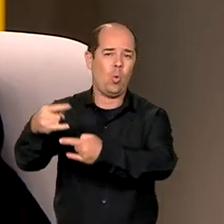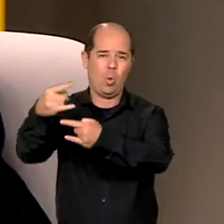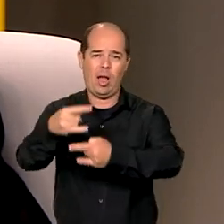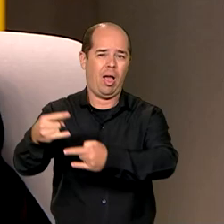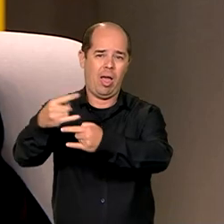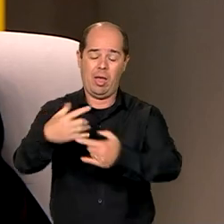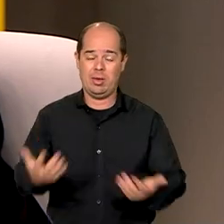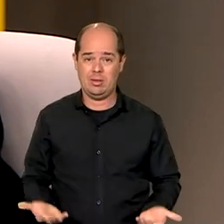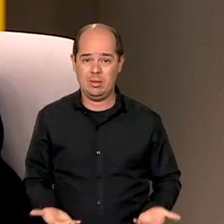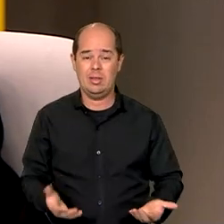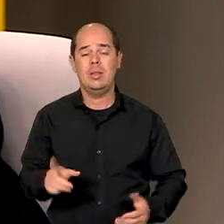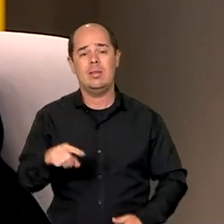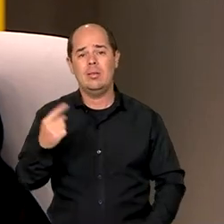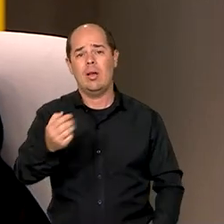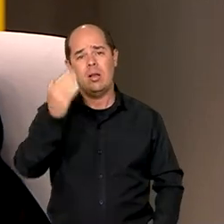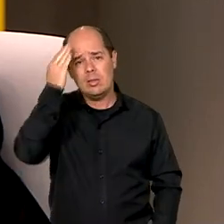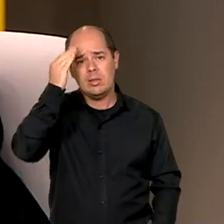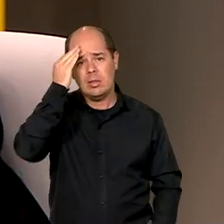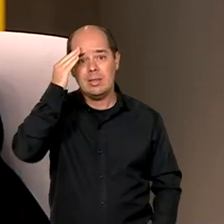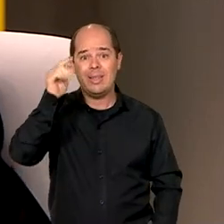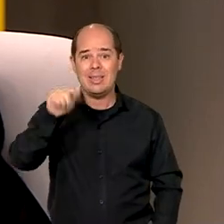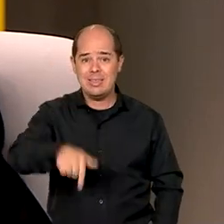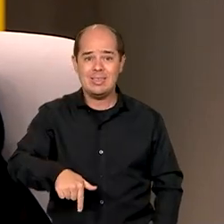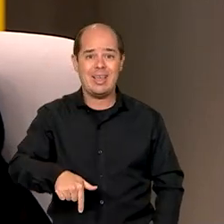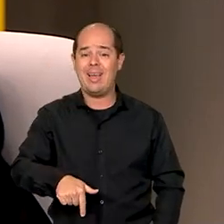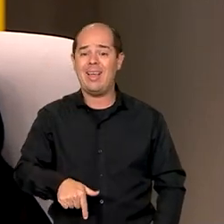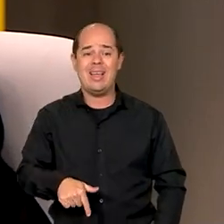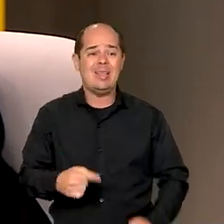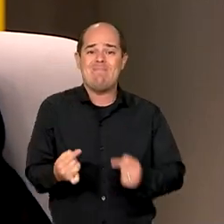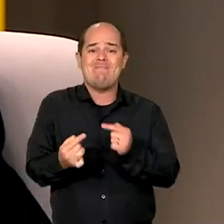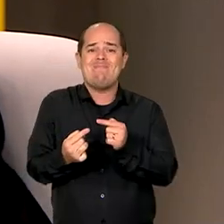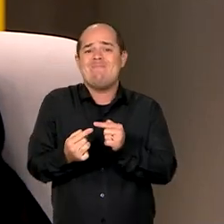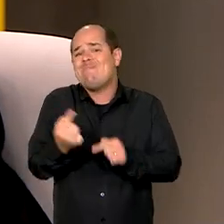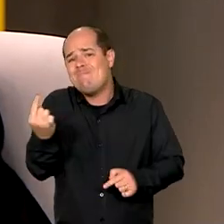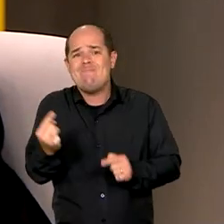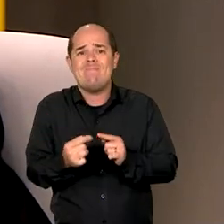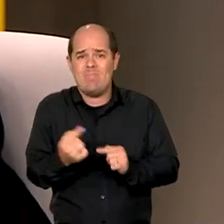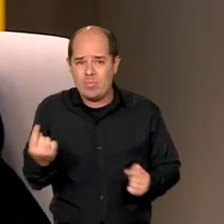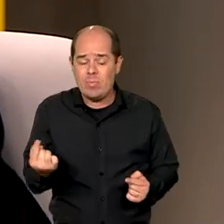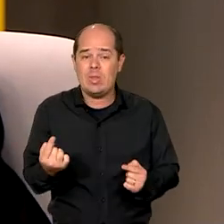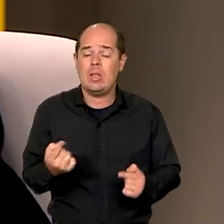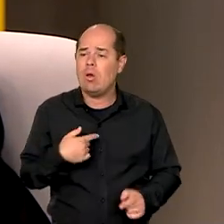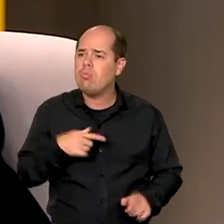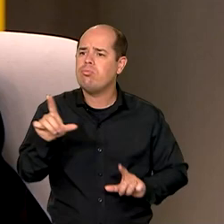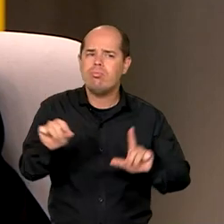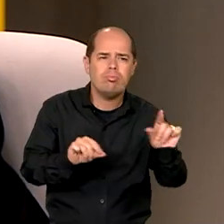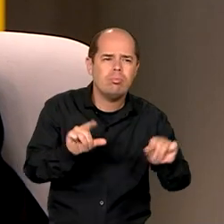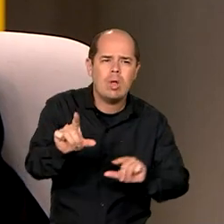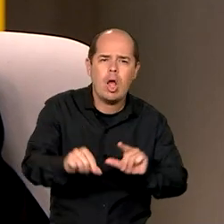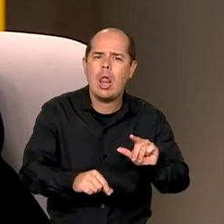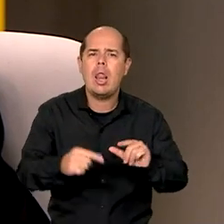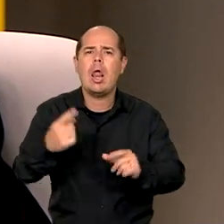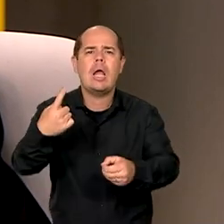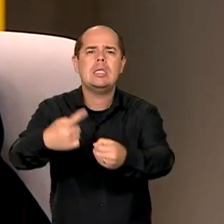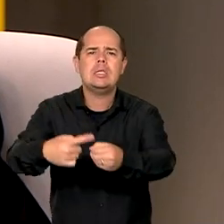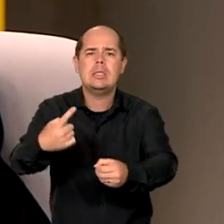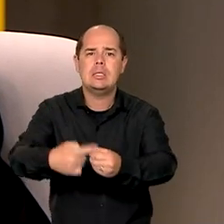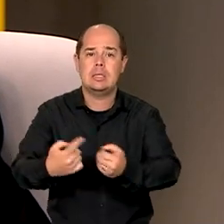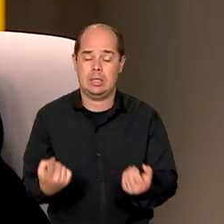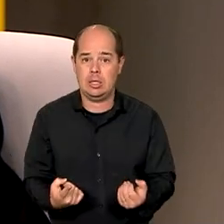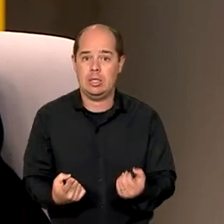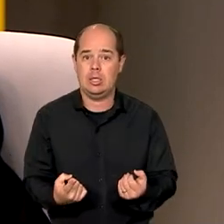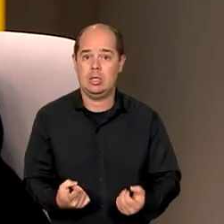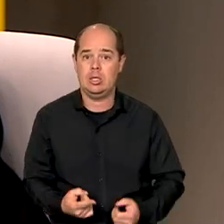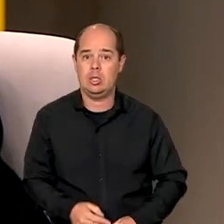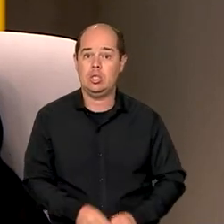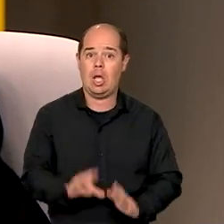entende que não é adequado para esse tipo de mercado. E tínhamos que escolher uma cidade. A Amazônia, historicamente, ela tem